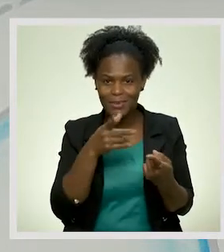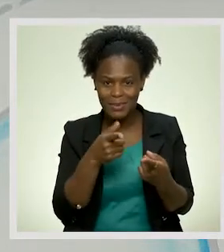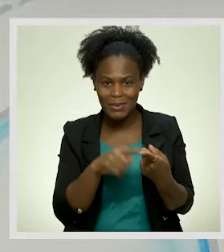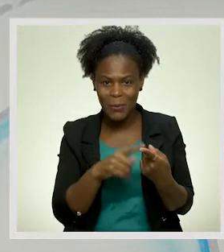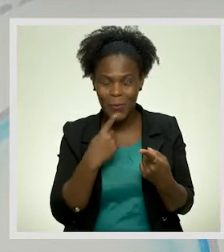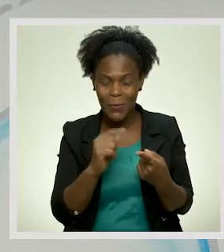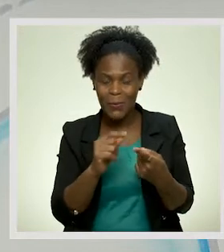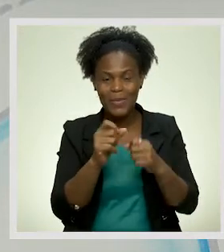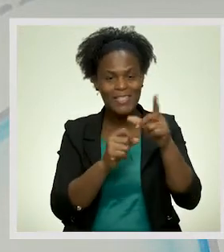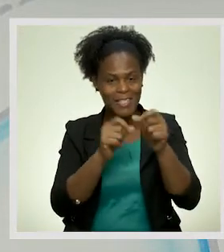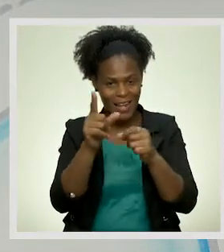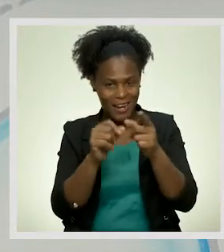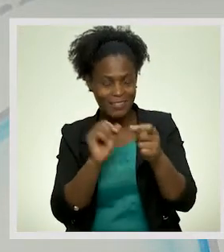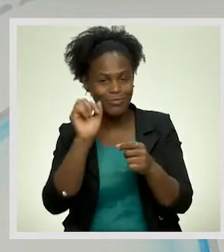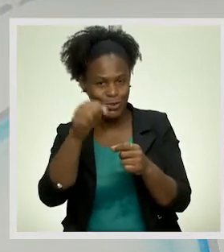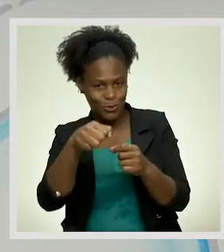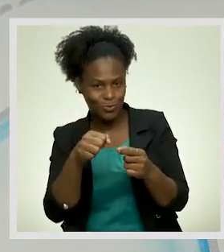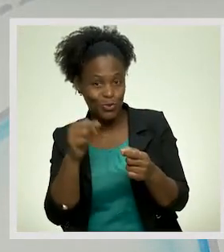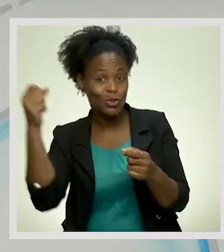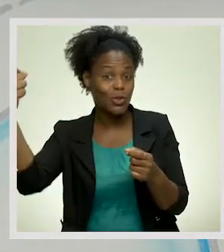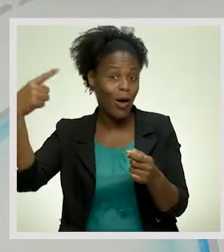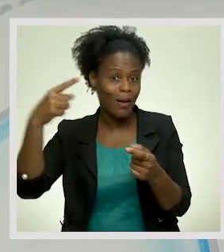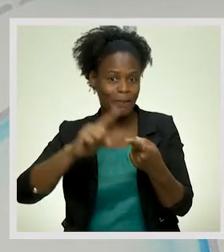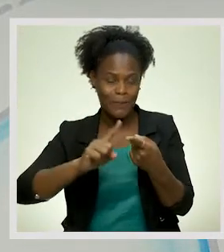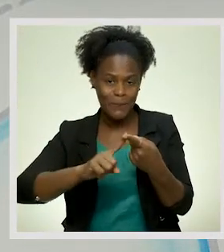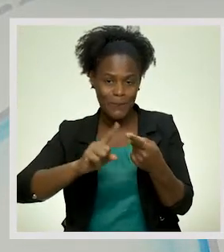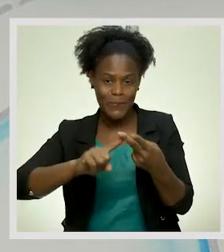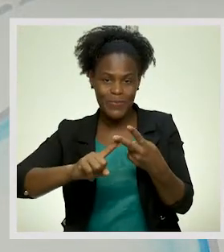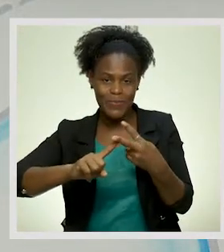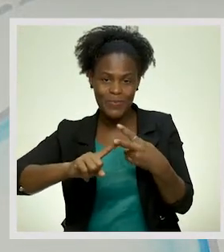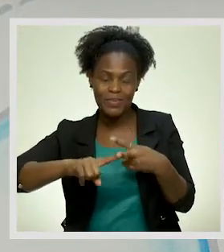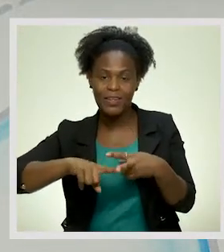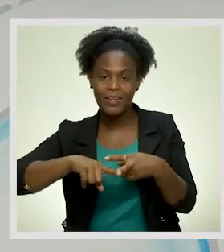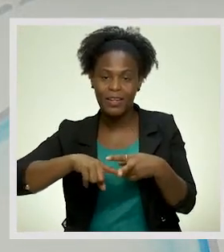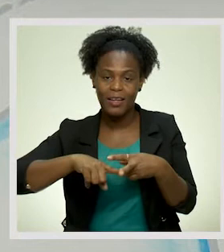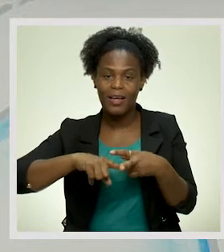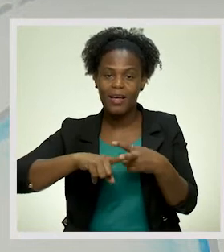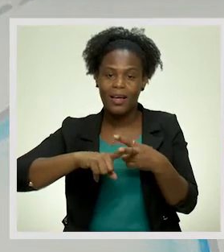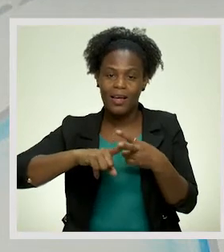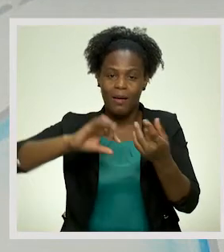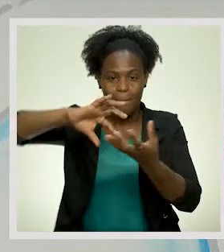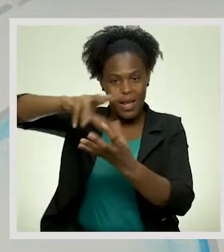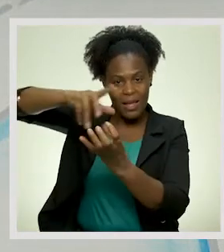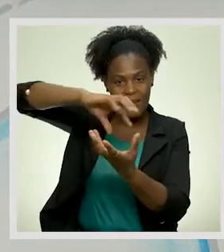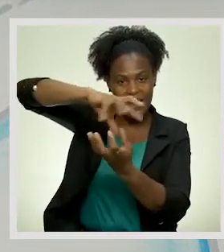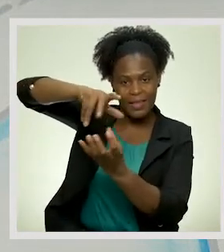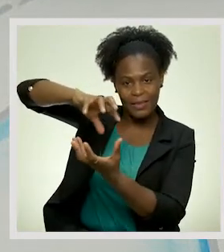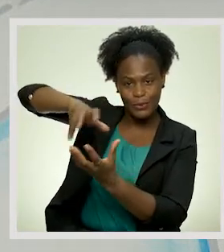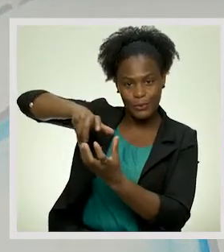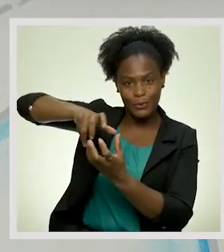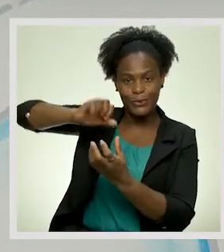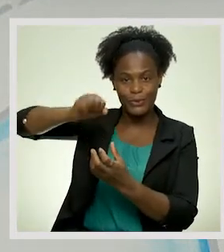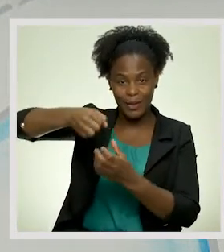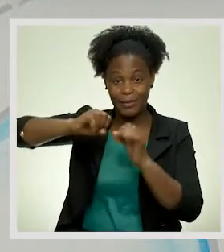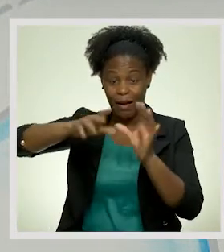a estrela, muito bem, o Sol. Temos os planetas. É claro,